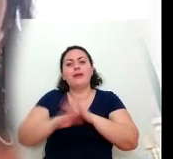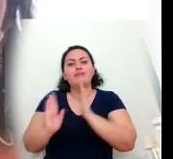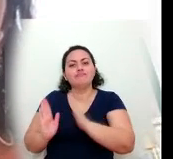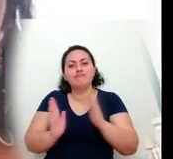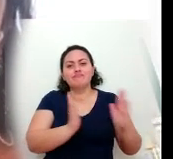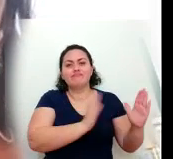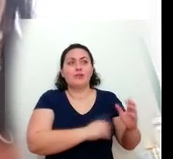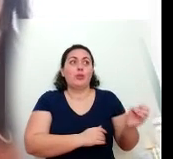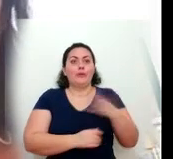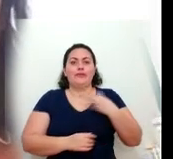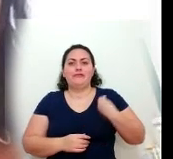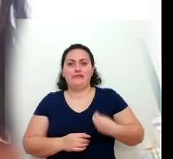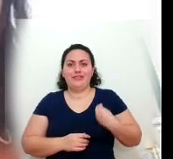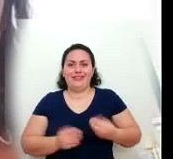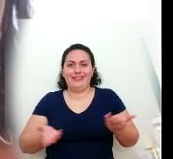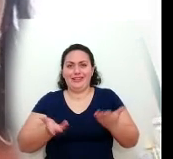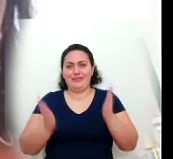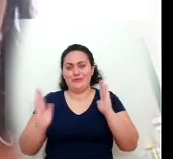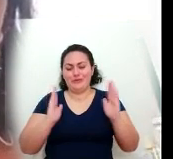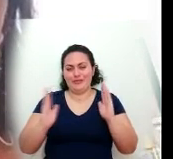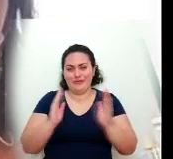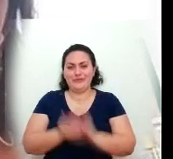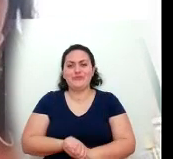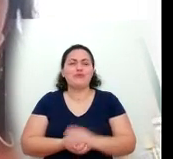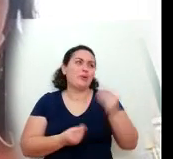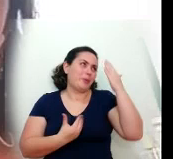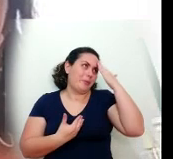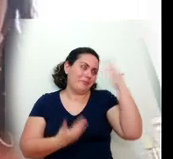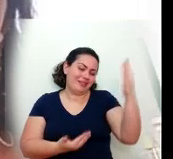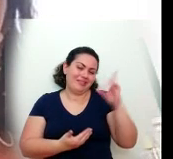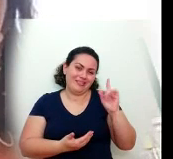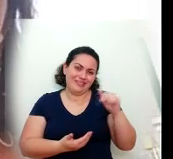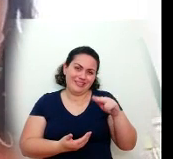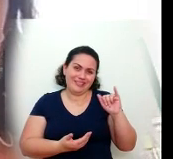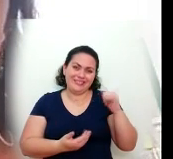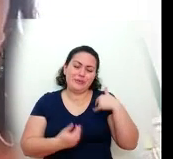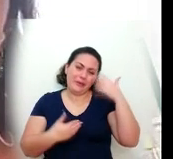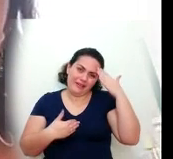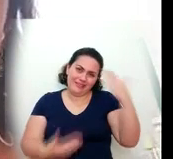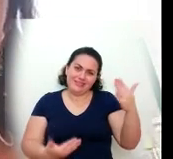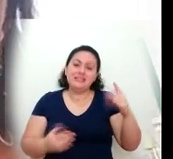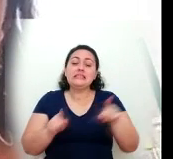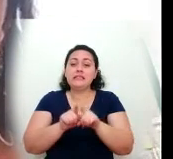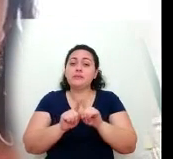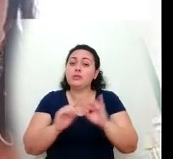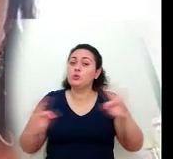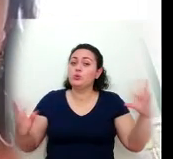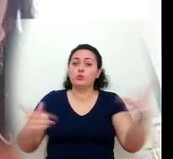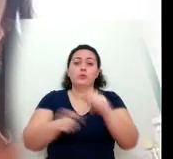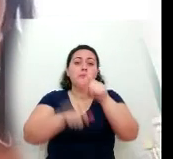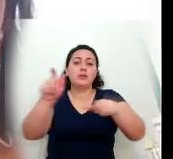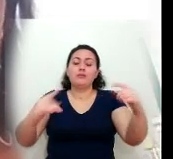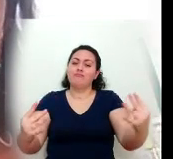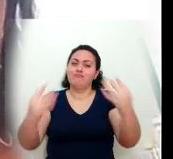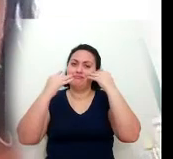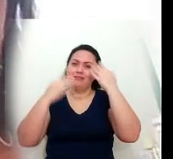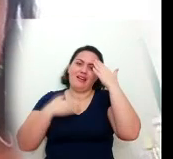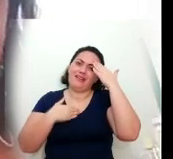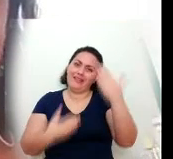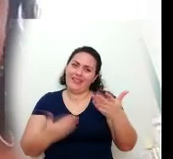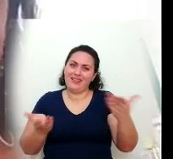né, nessa reinvenção da nossa vida nesse momento. Obrigadão, Dani. Agradeço todo mundo